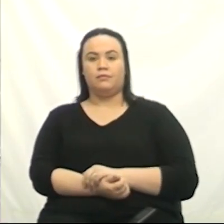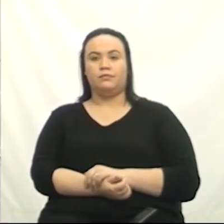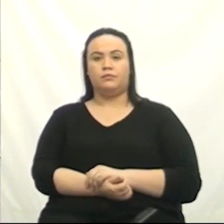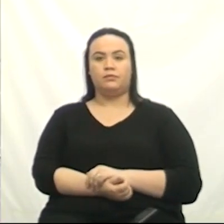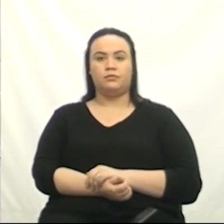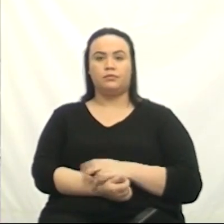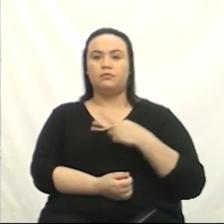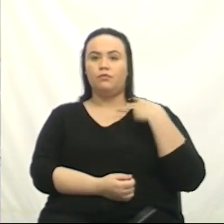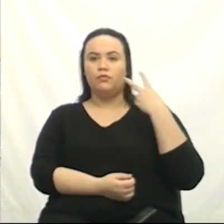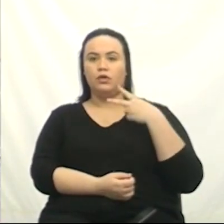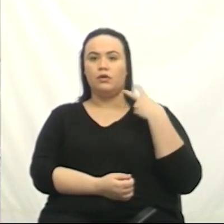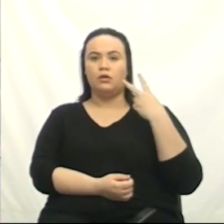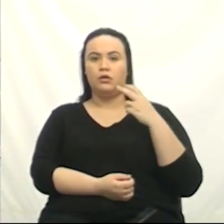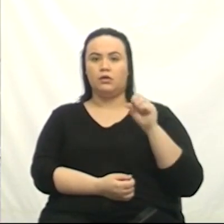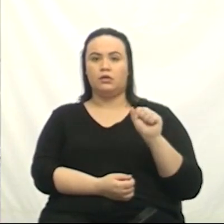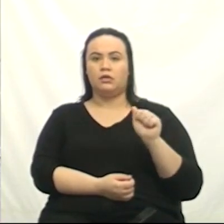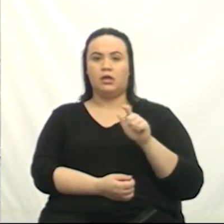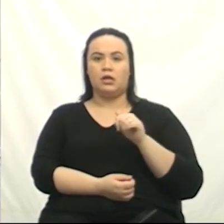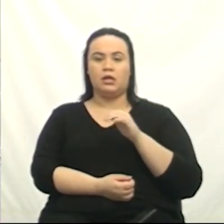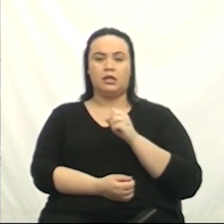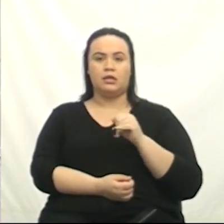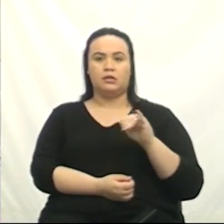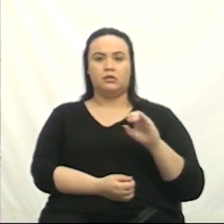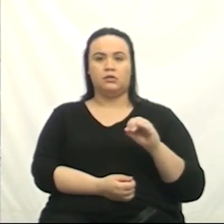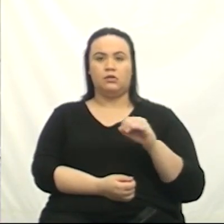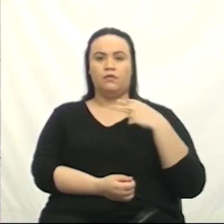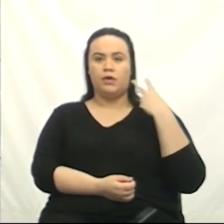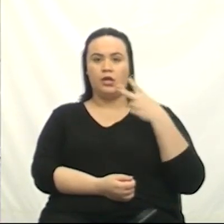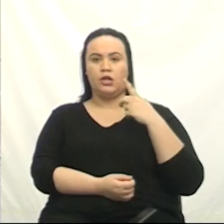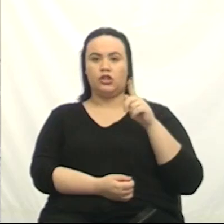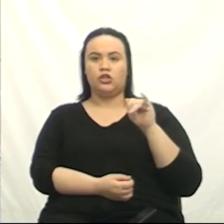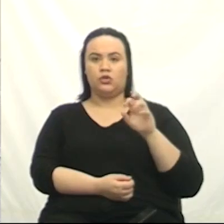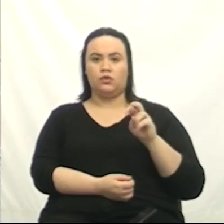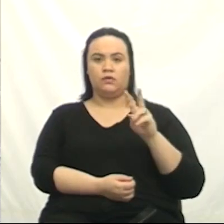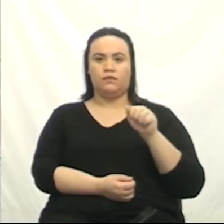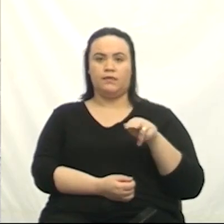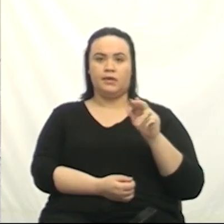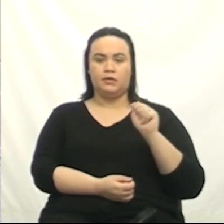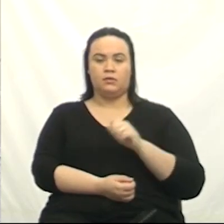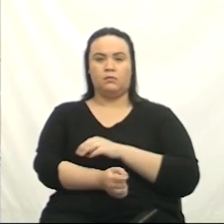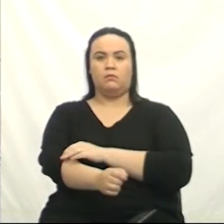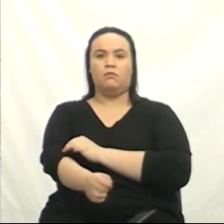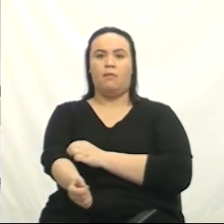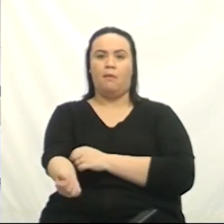pela ordem do vereador Saleso Lima, que passo o meu tempo para a vereadora Giovanna Vito Mondano.